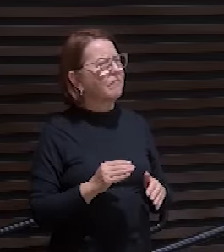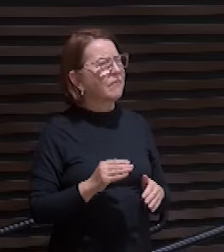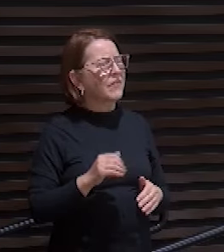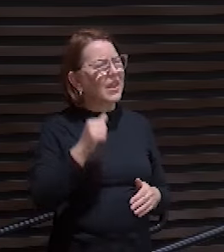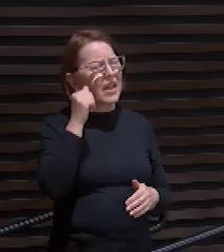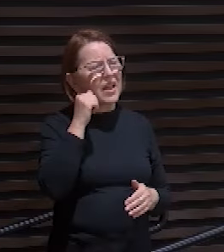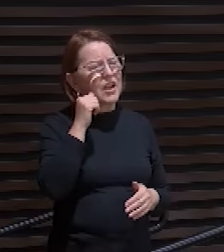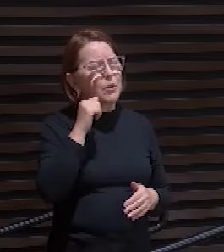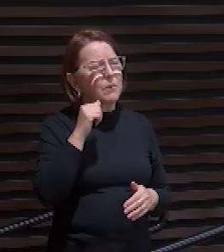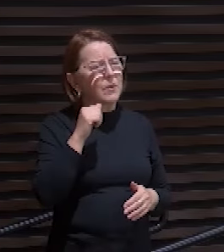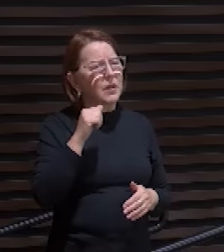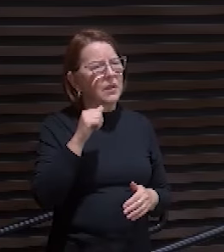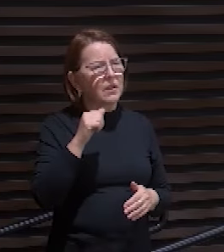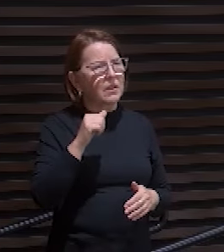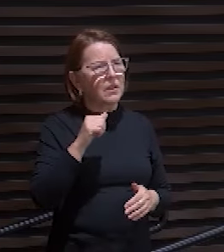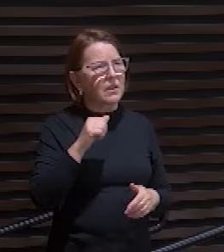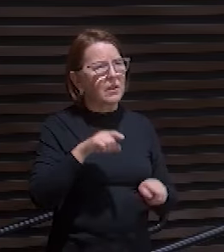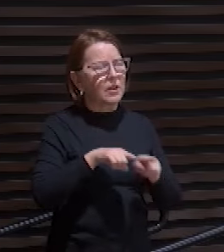A mãe da Sônia?